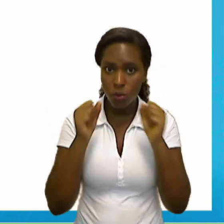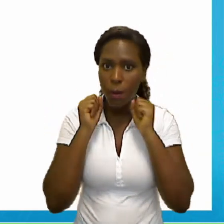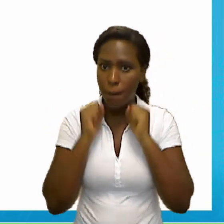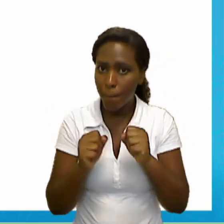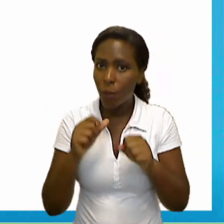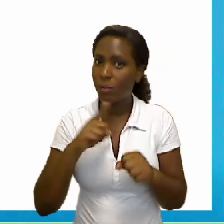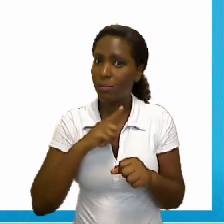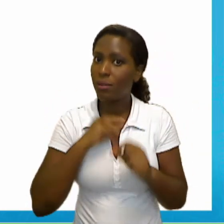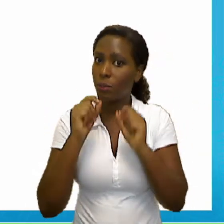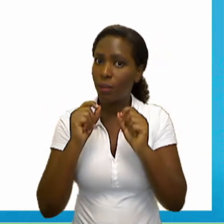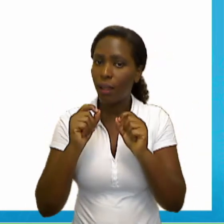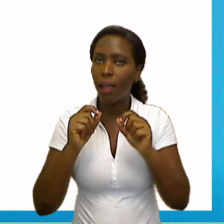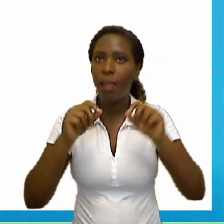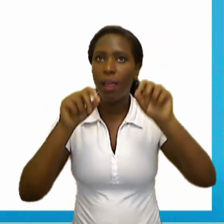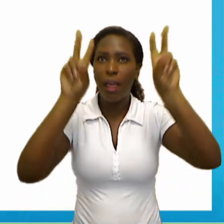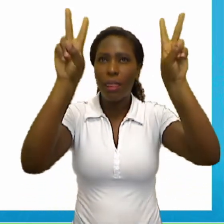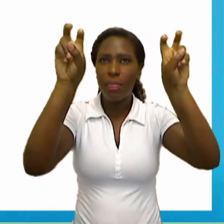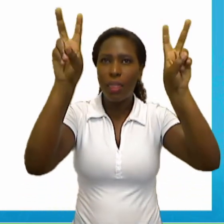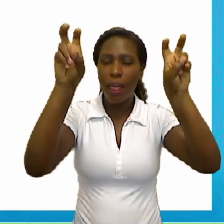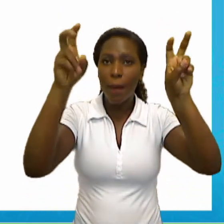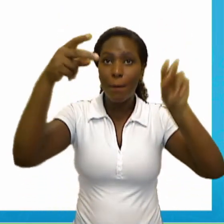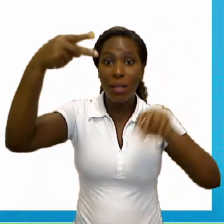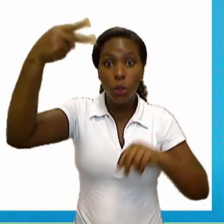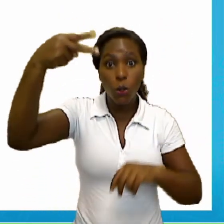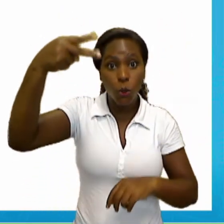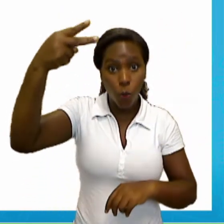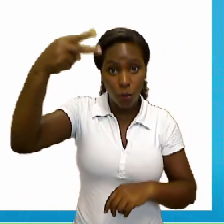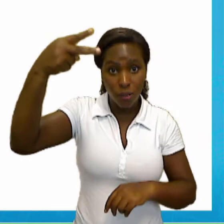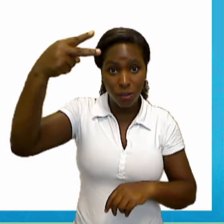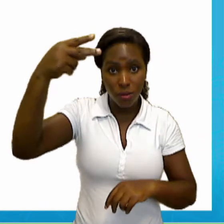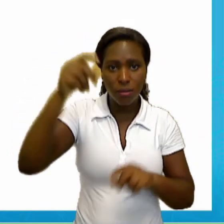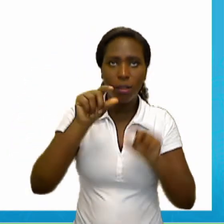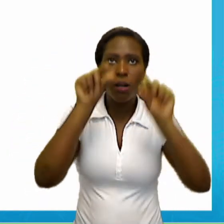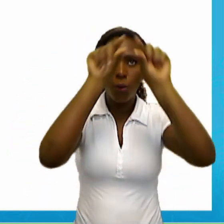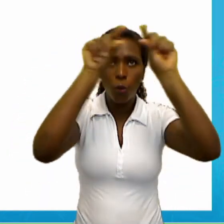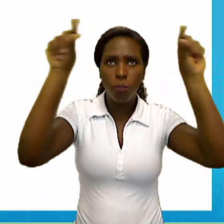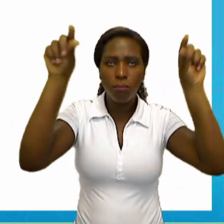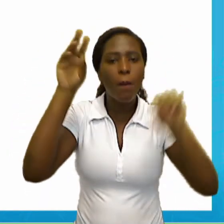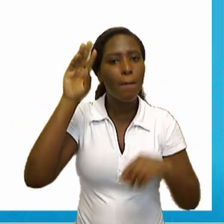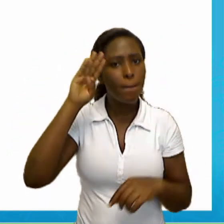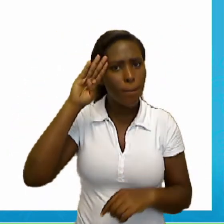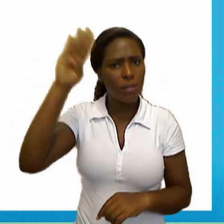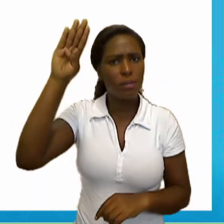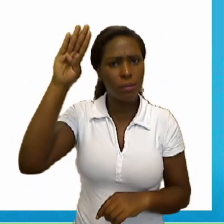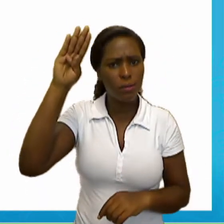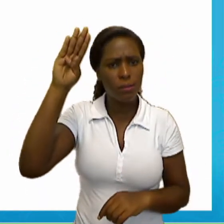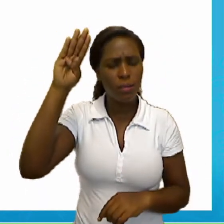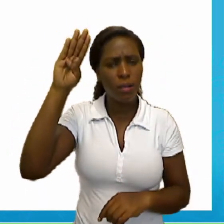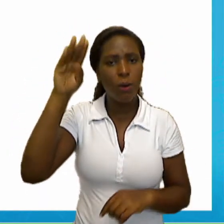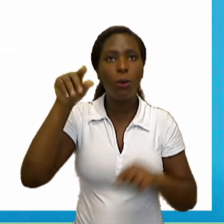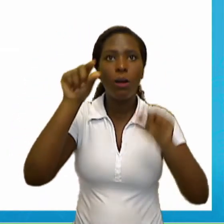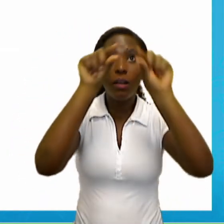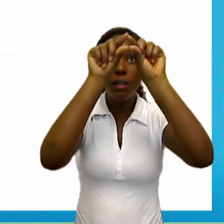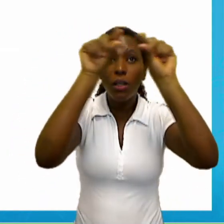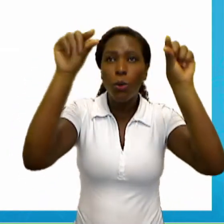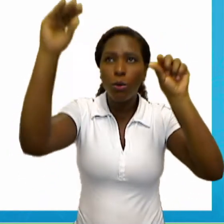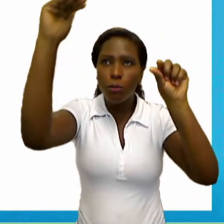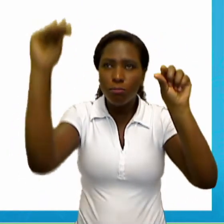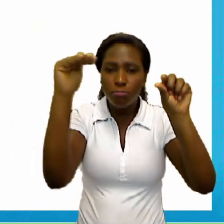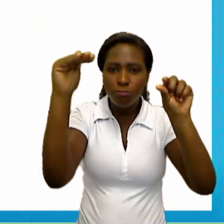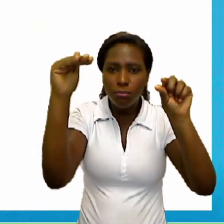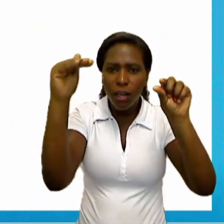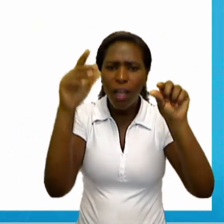mais abrangente, chamado de manchete, e outro secundário, uma espécie de